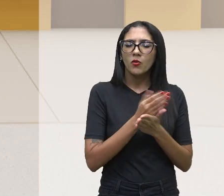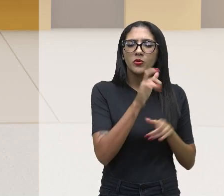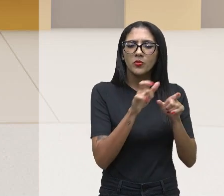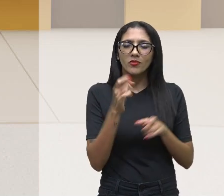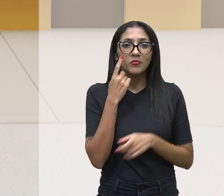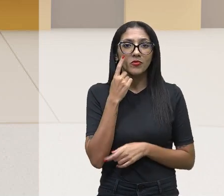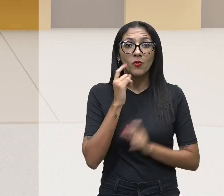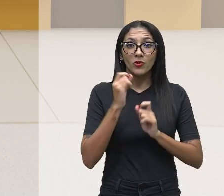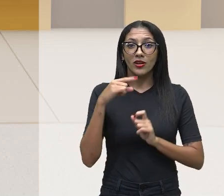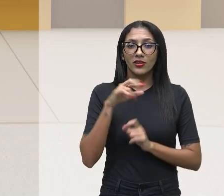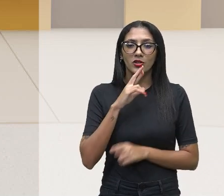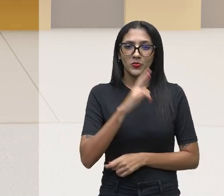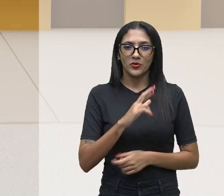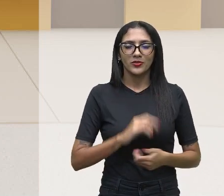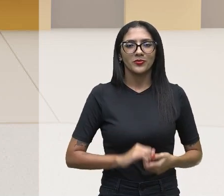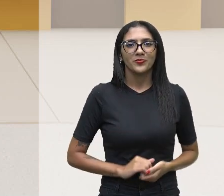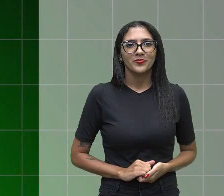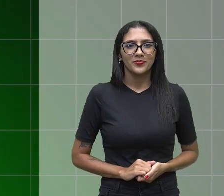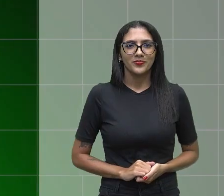ver as respostas deles.